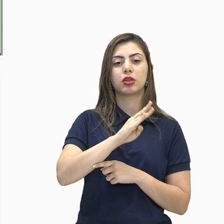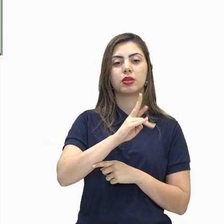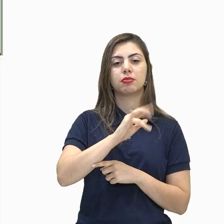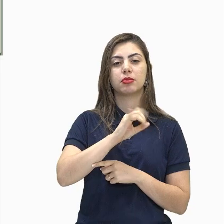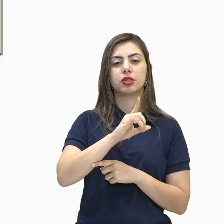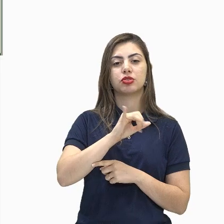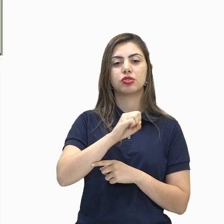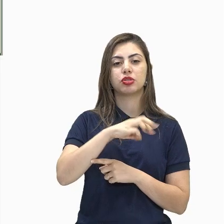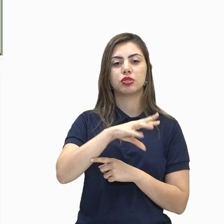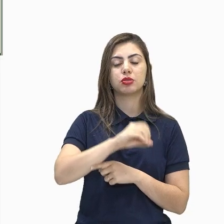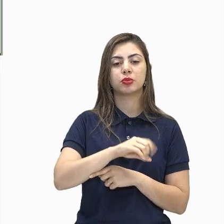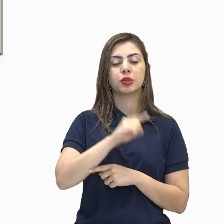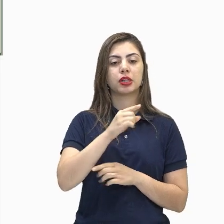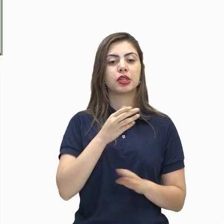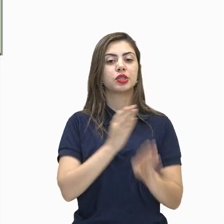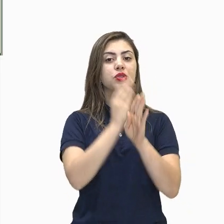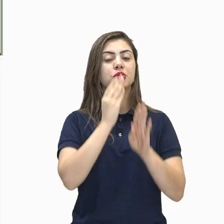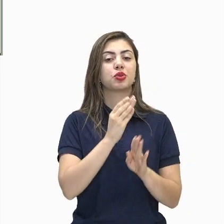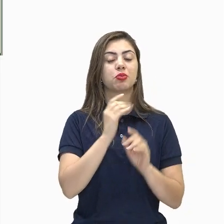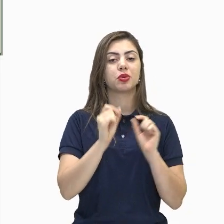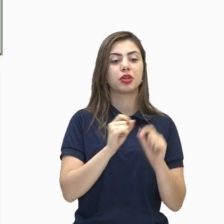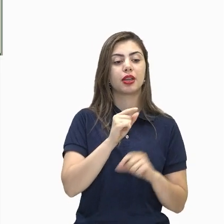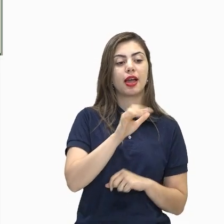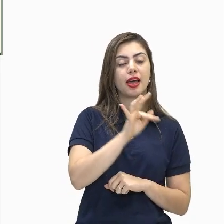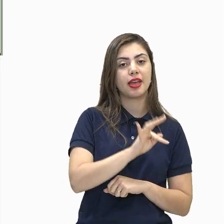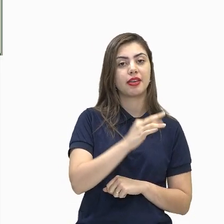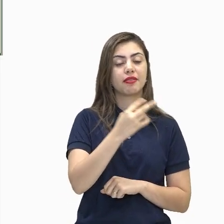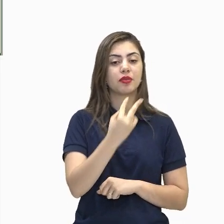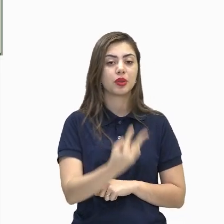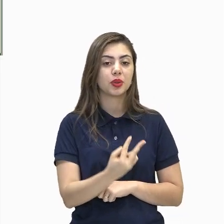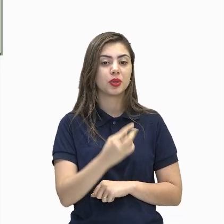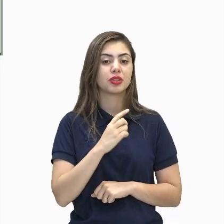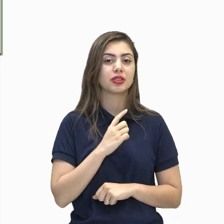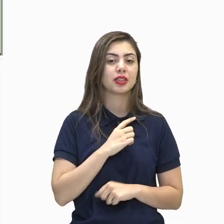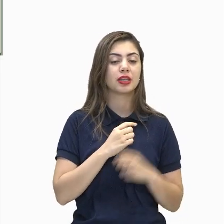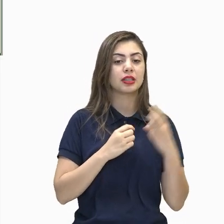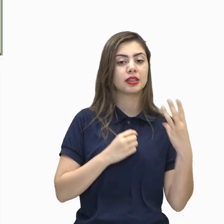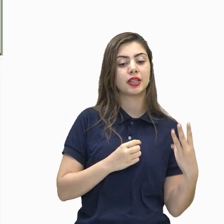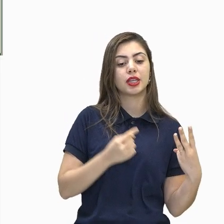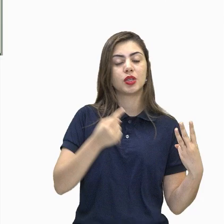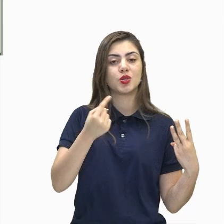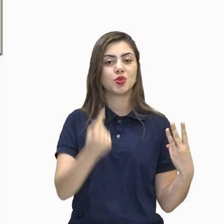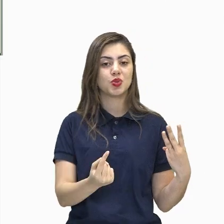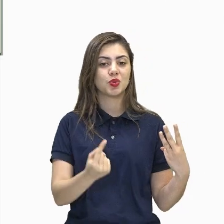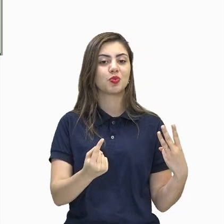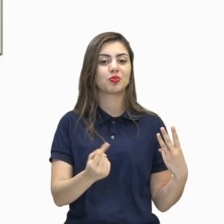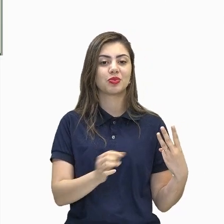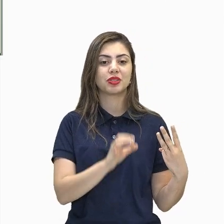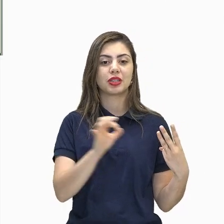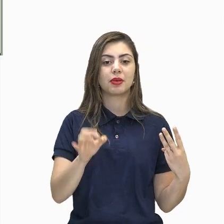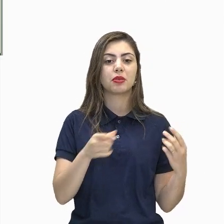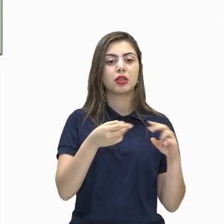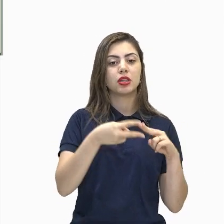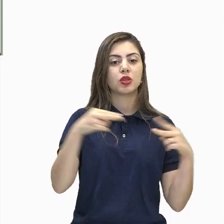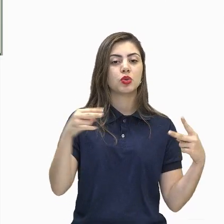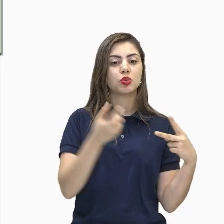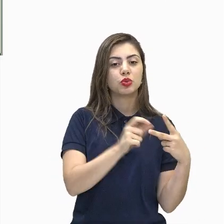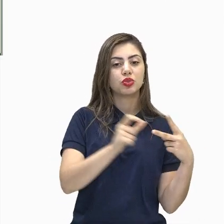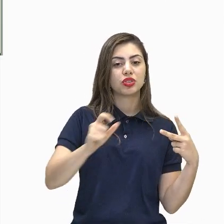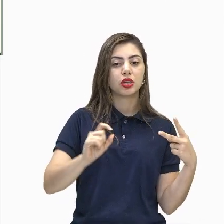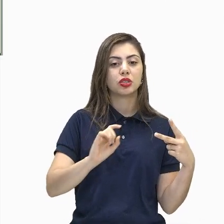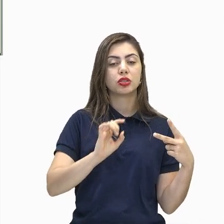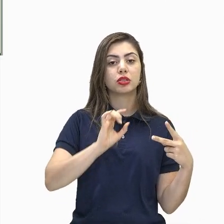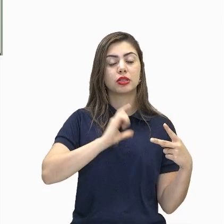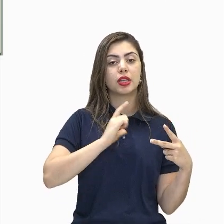como resultado, né, da geração F2, a proporção de 3:1. E os genes, então, eles estão no mesmo